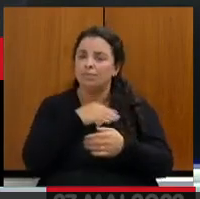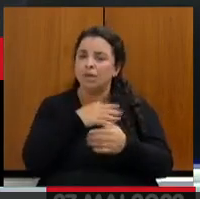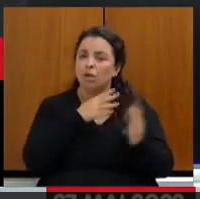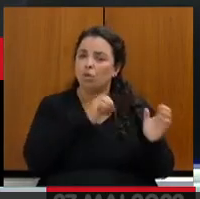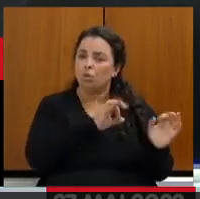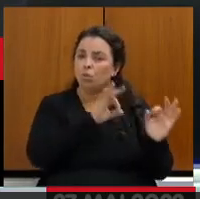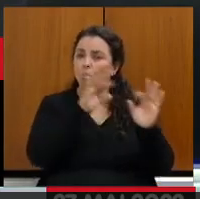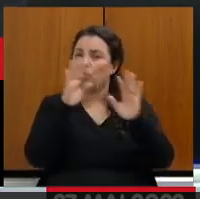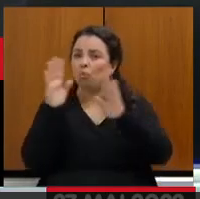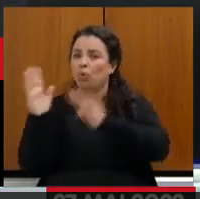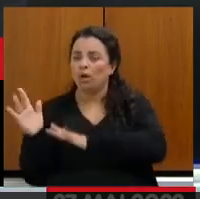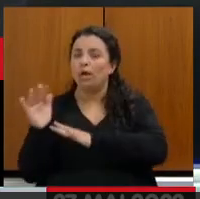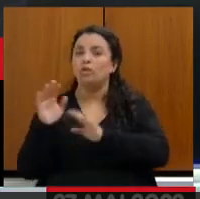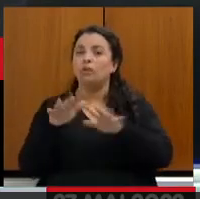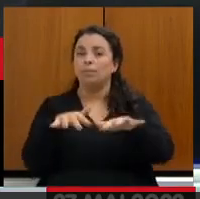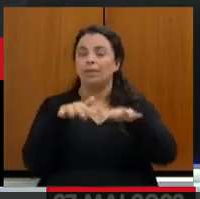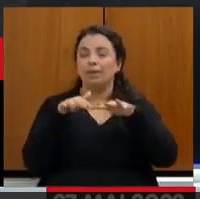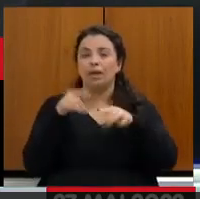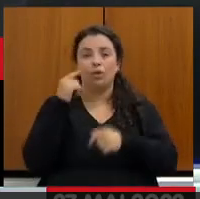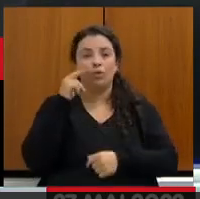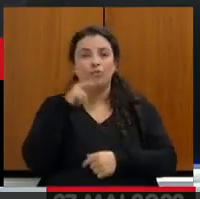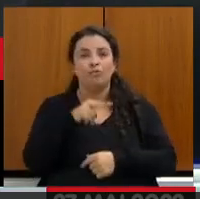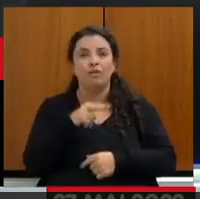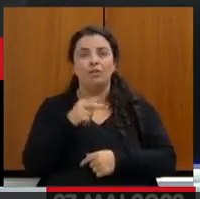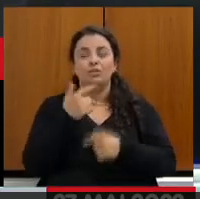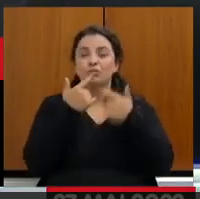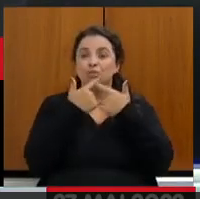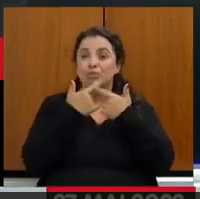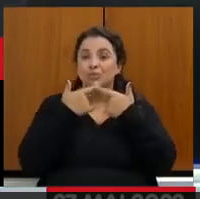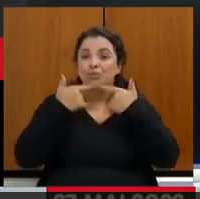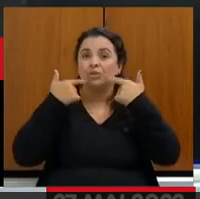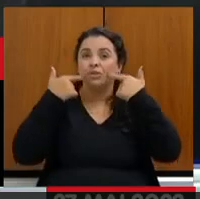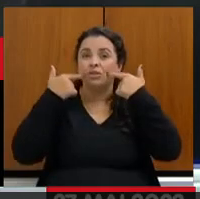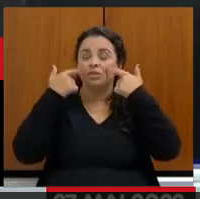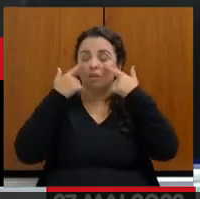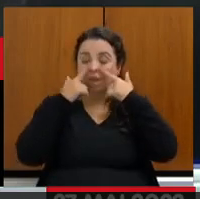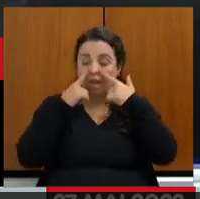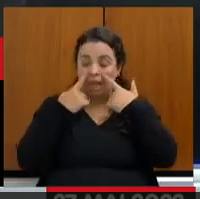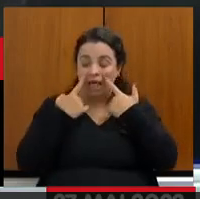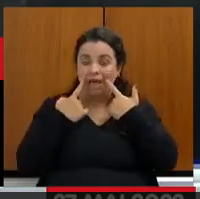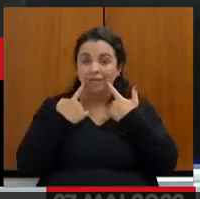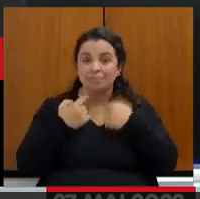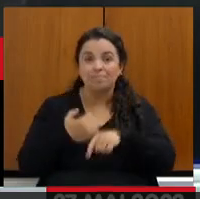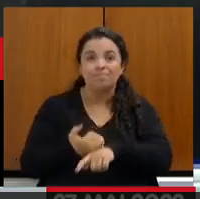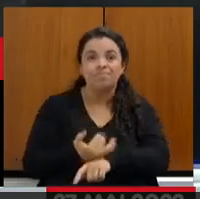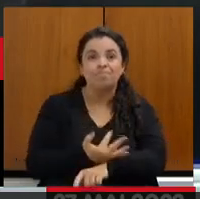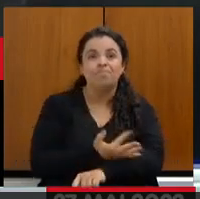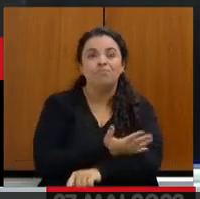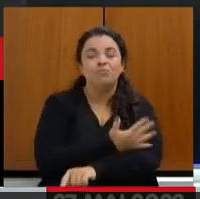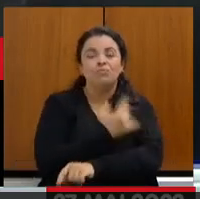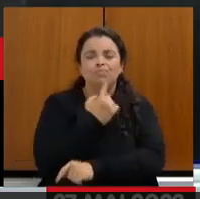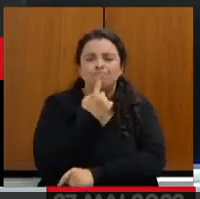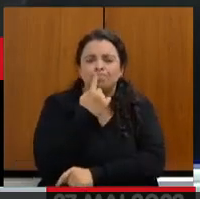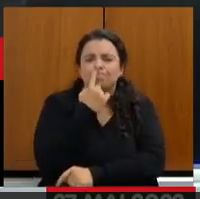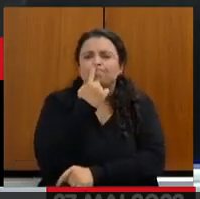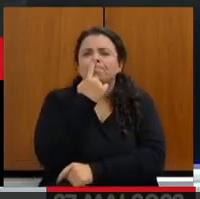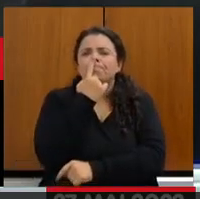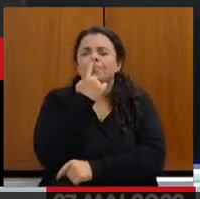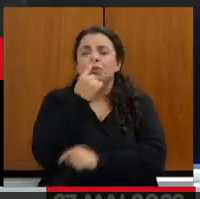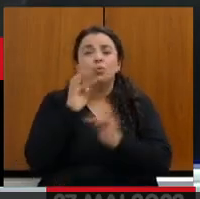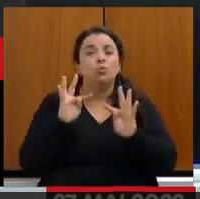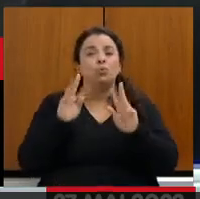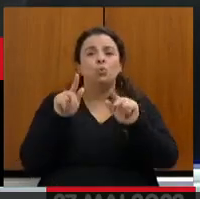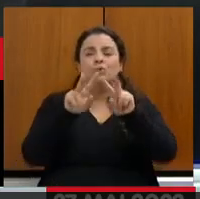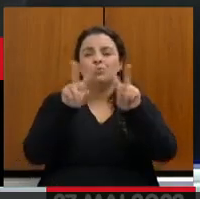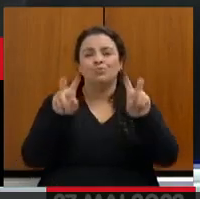sorrisos as mesmas muita emoção muita identificação com